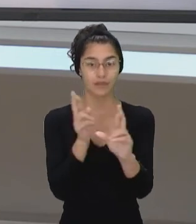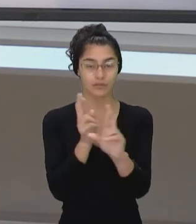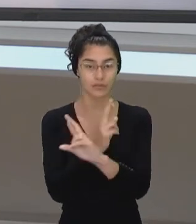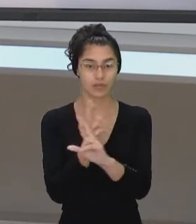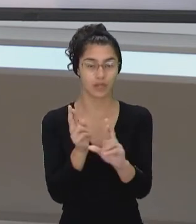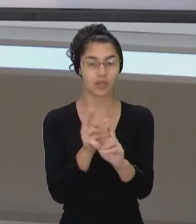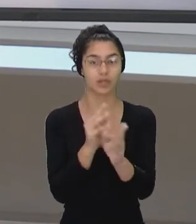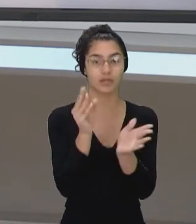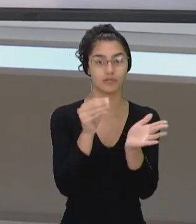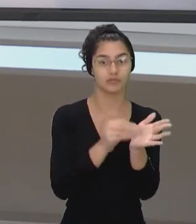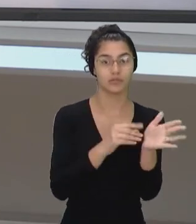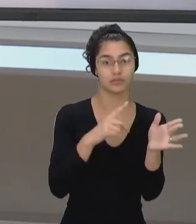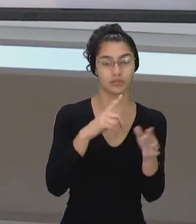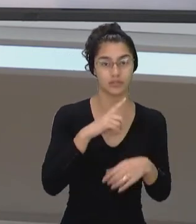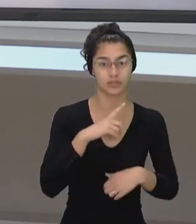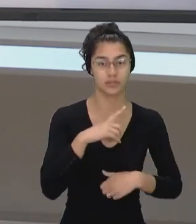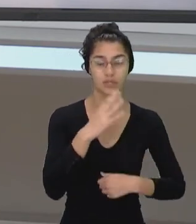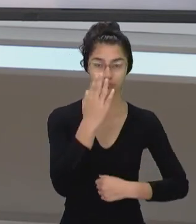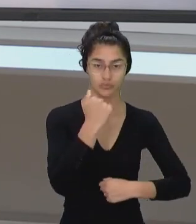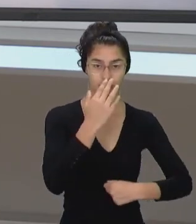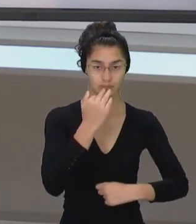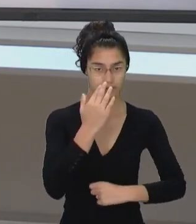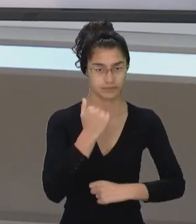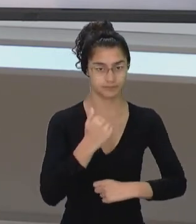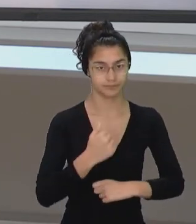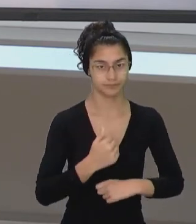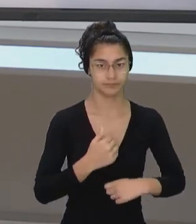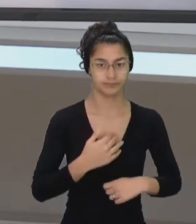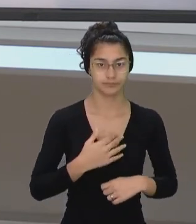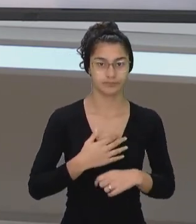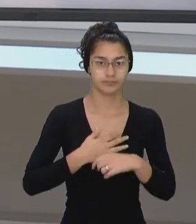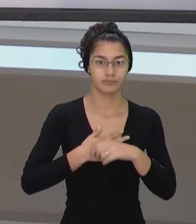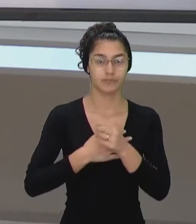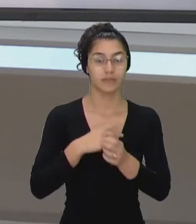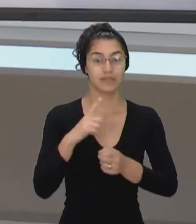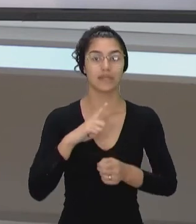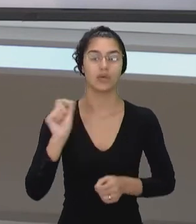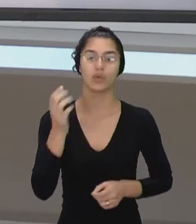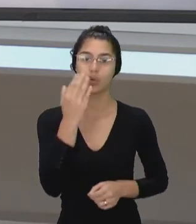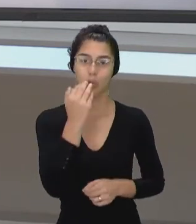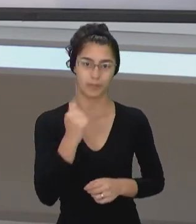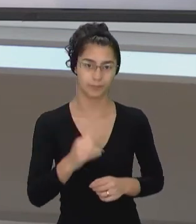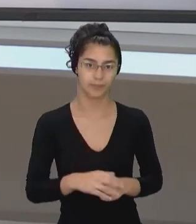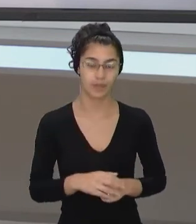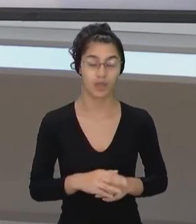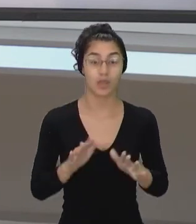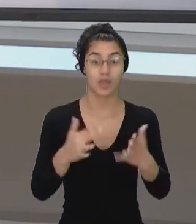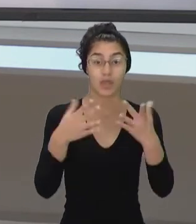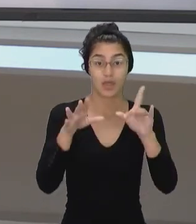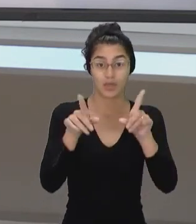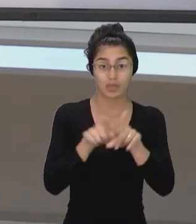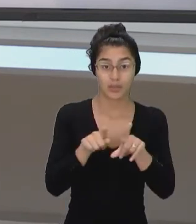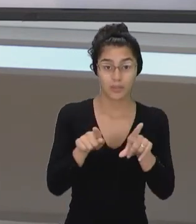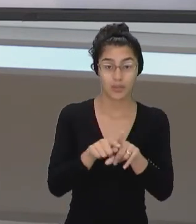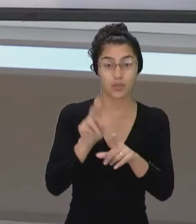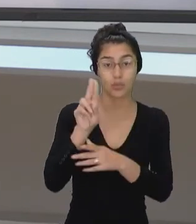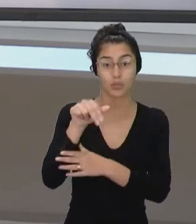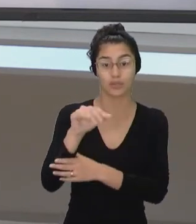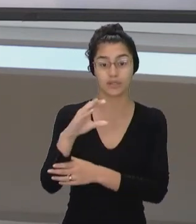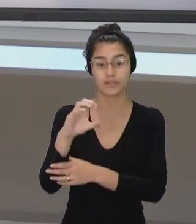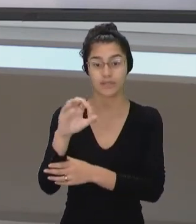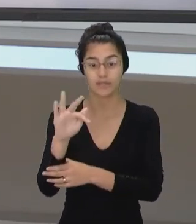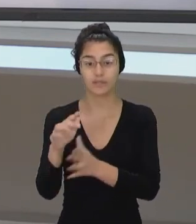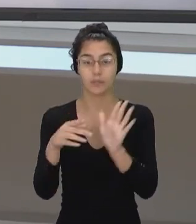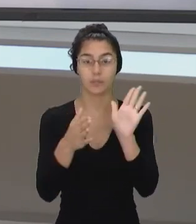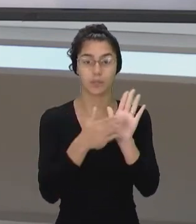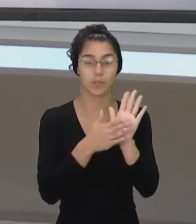à falta de comida, a falta de ter o que comer. Além disso, a Unicef também